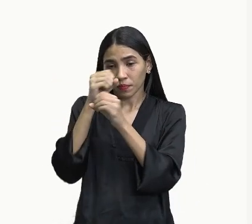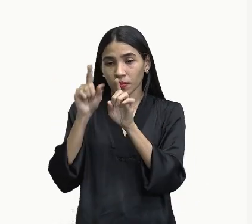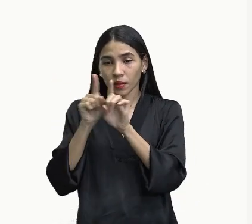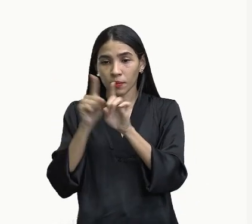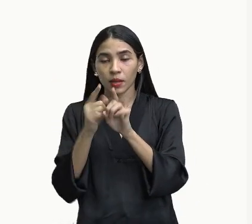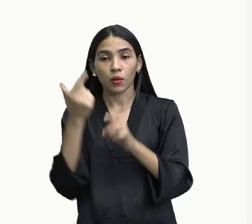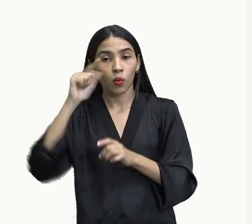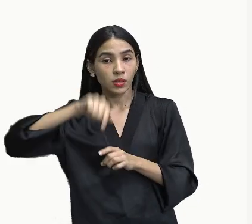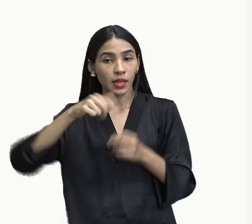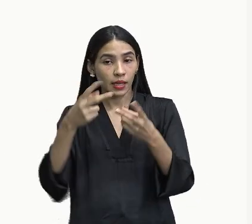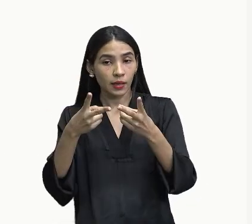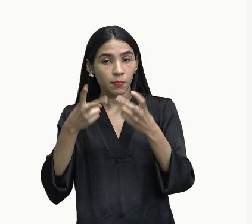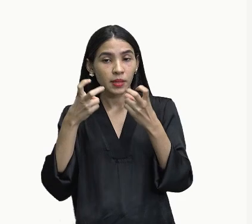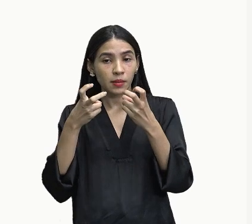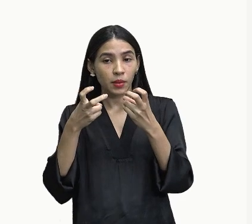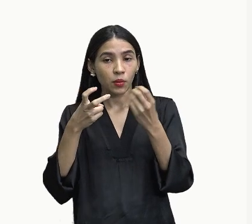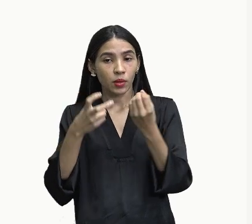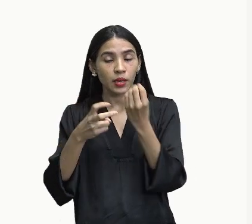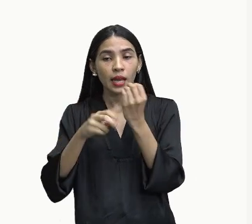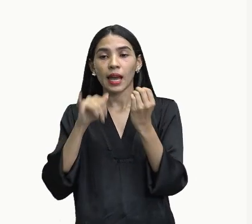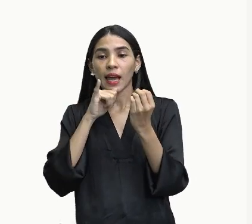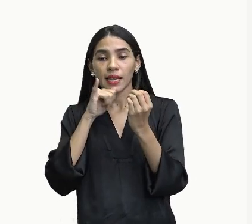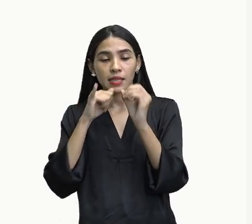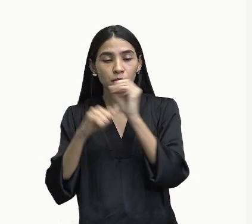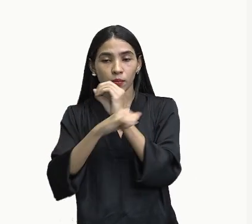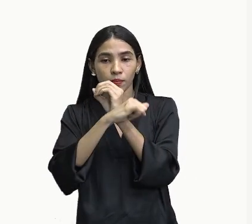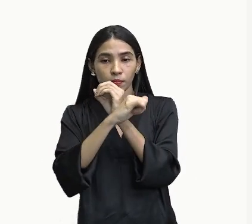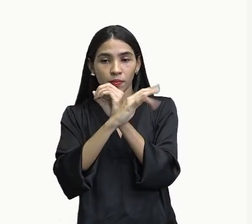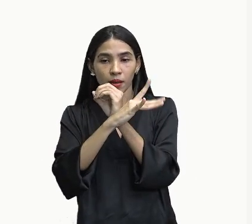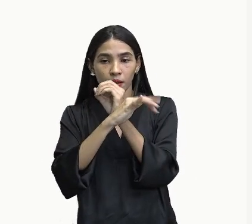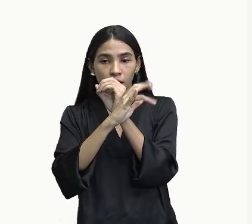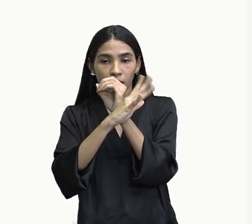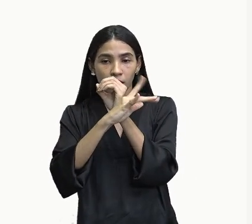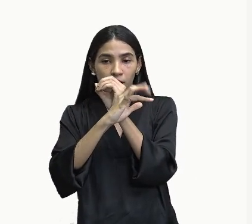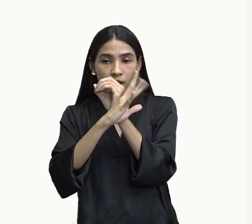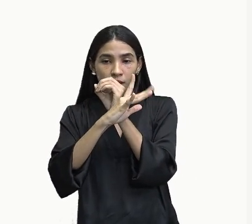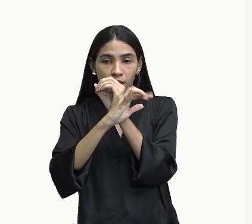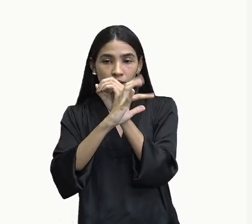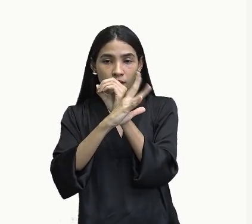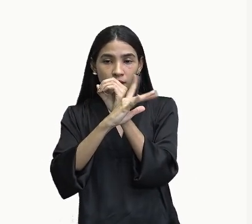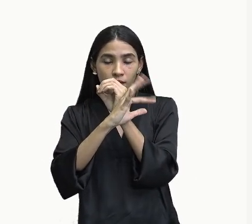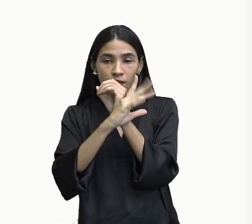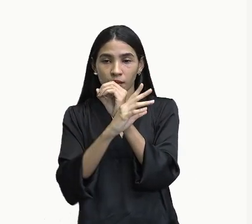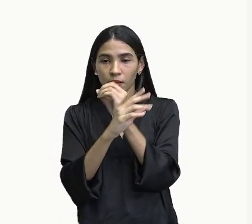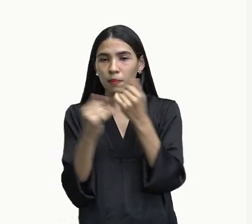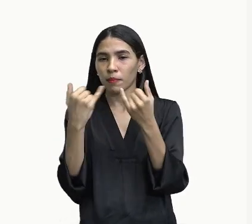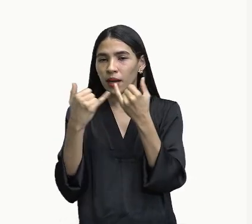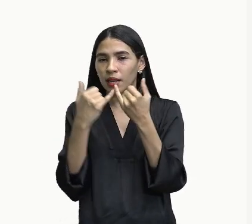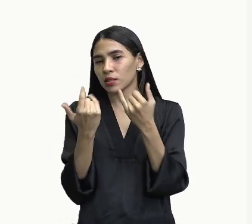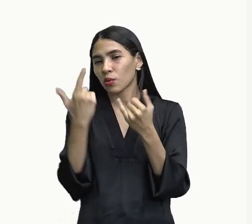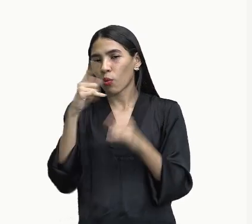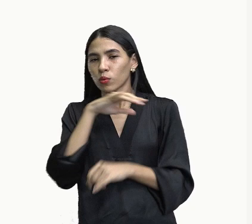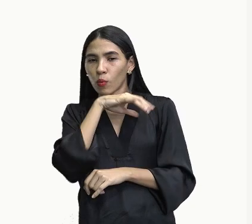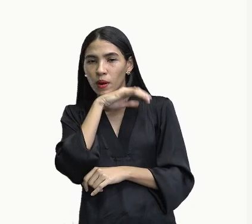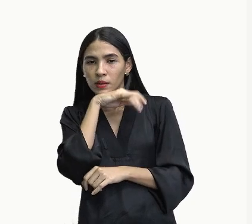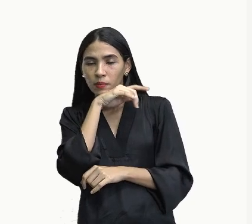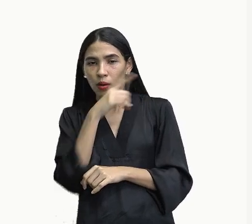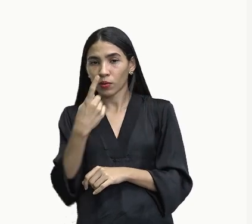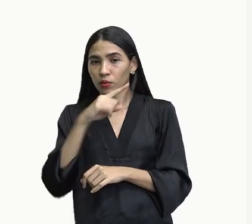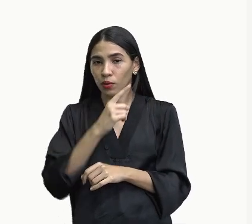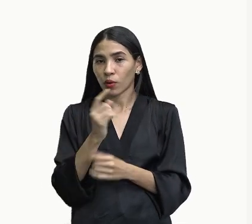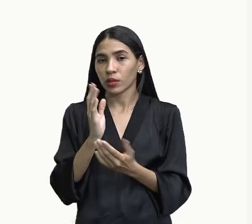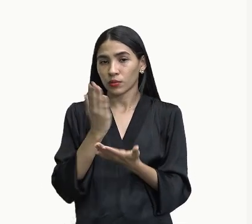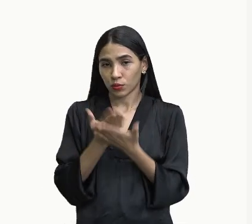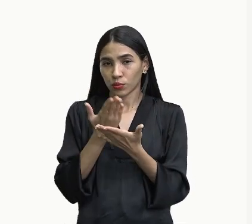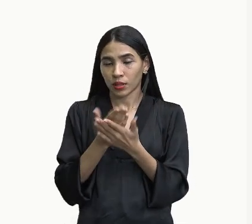aparecer essa célula aqui, chamada de coanócito. Olha aqui, ele lembra bem um outro indivíduo, que a gente vai ver já daqui a